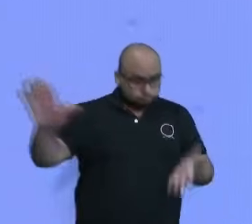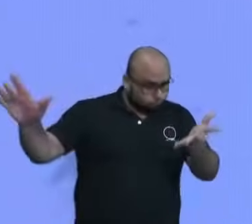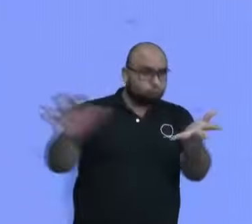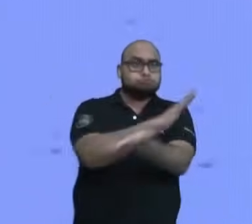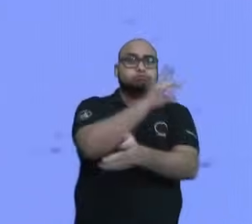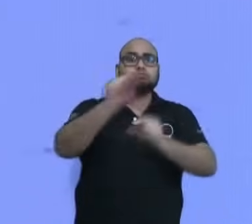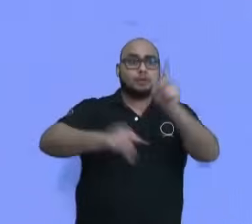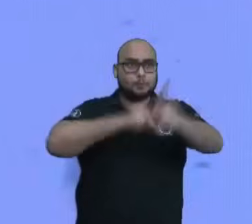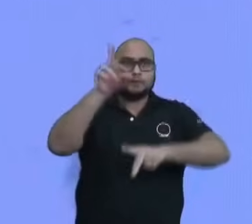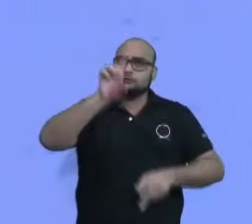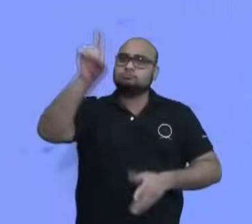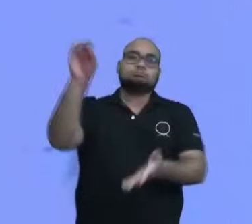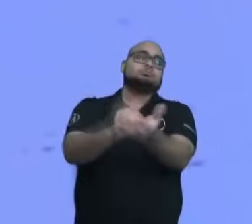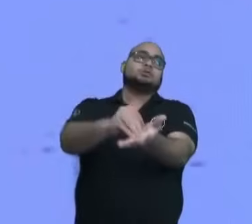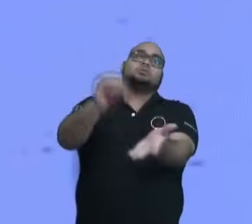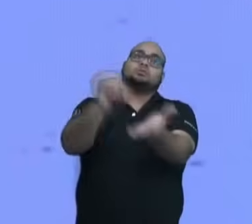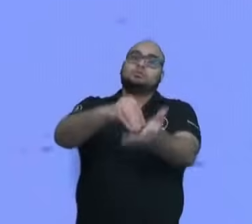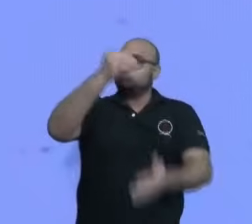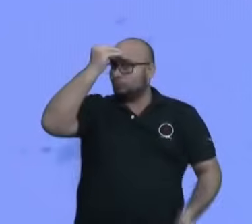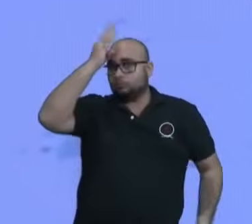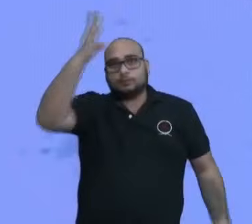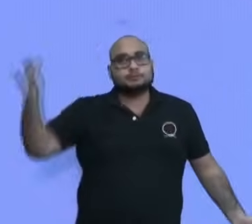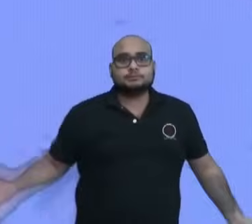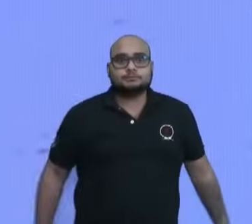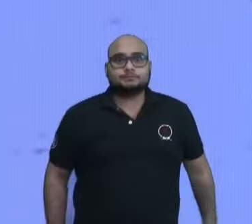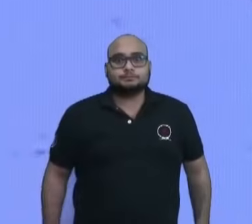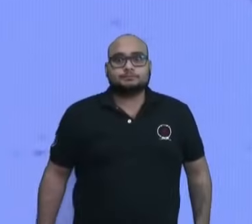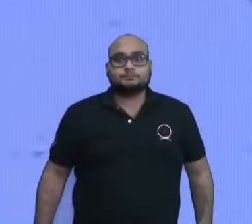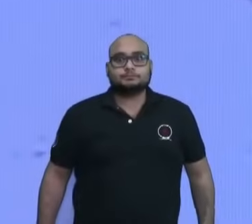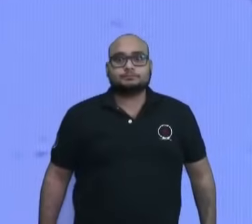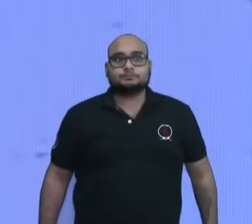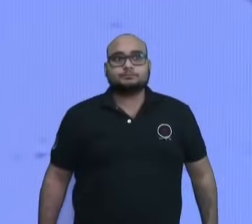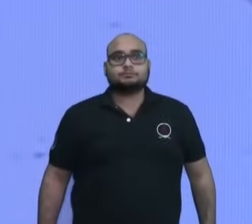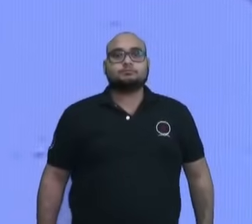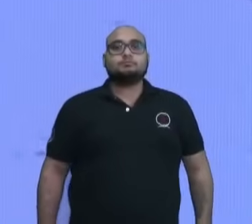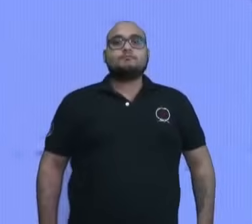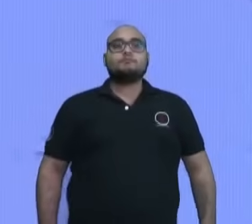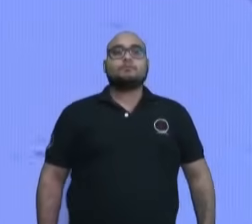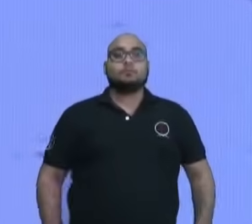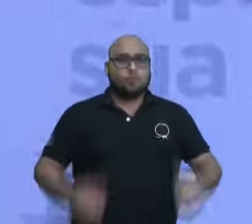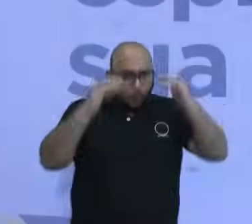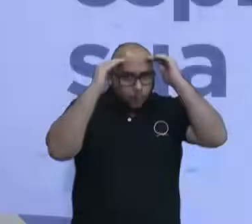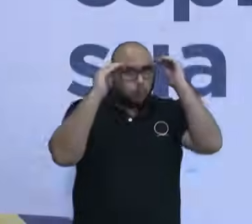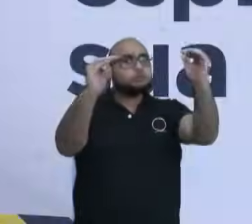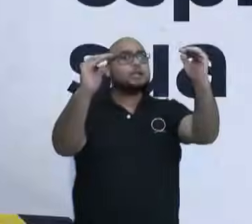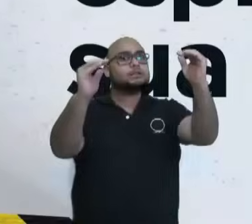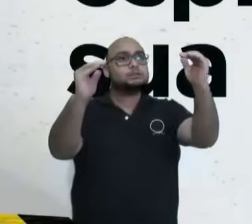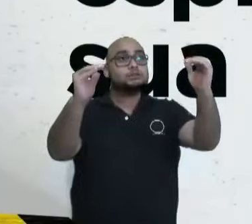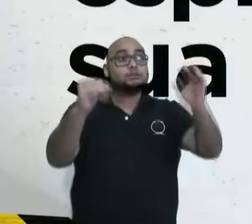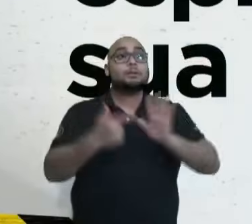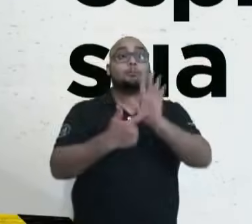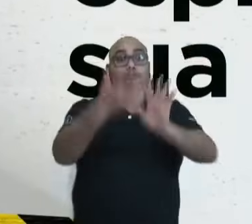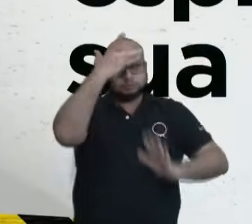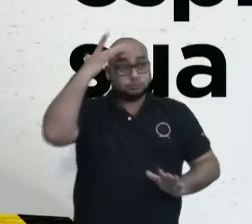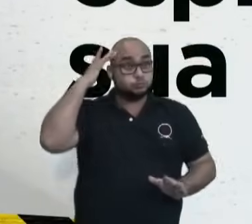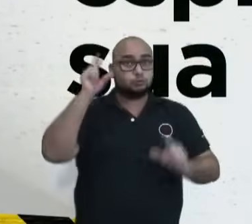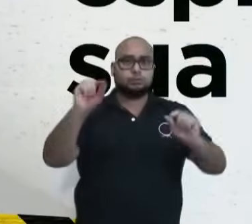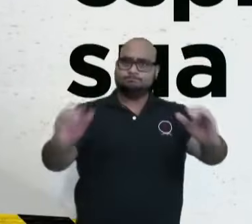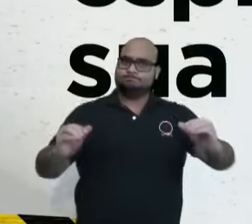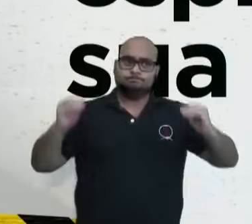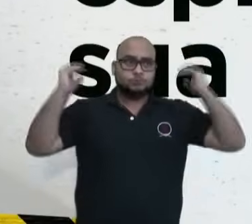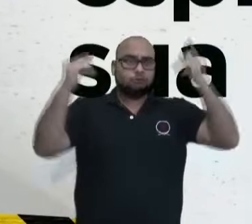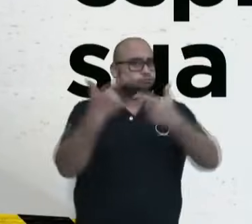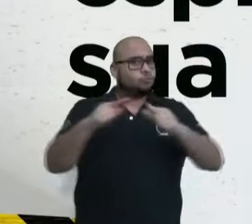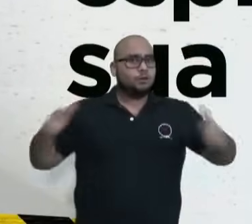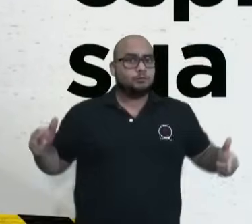não se submeta a quem não tem autoridade espiritual na igreja para dirigir sua vida não